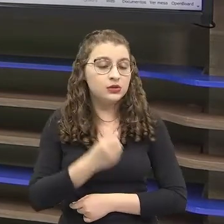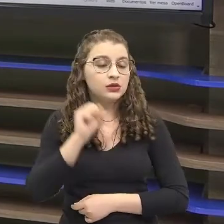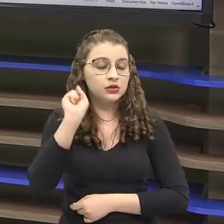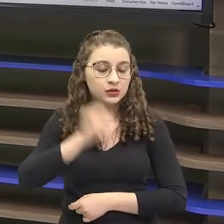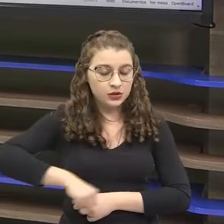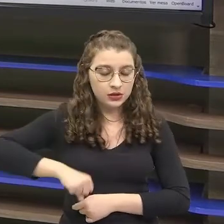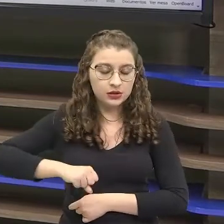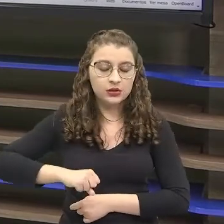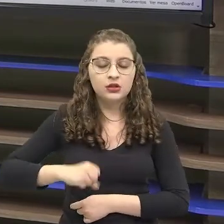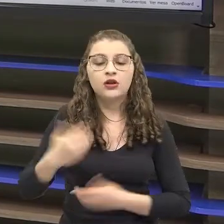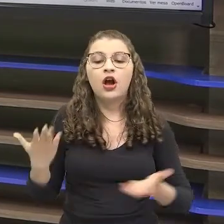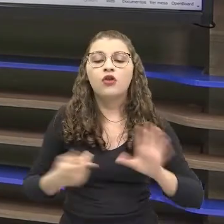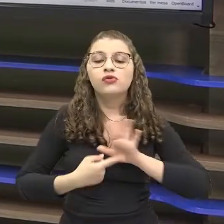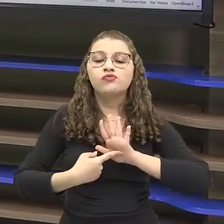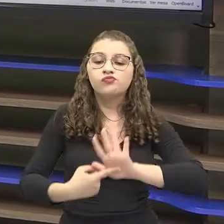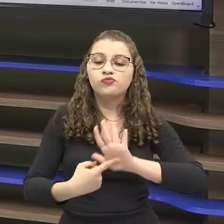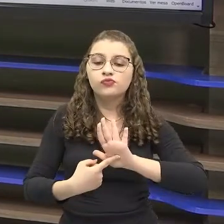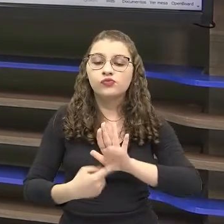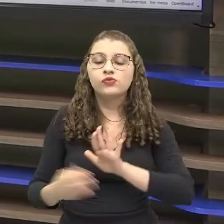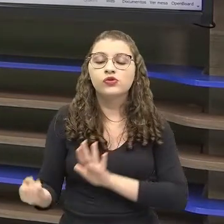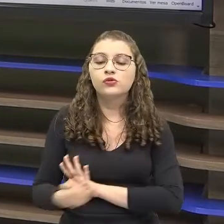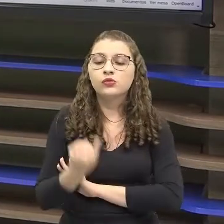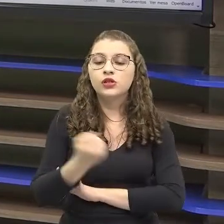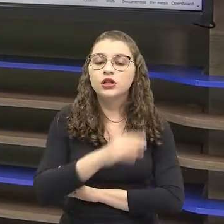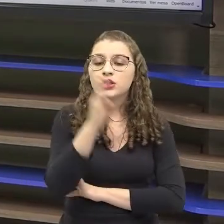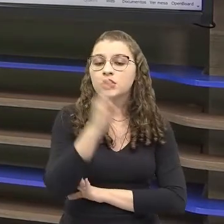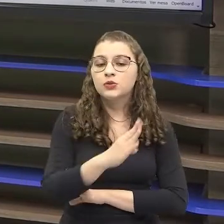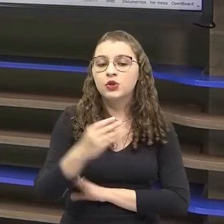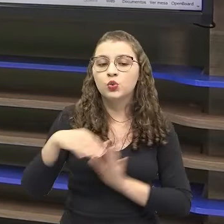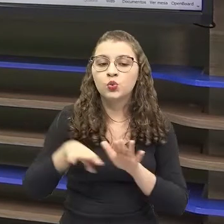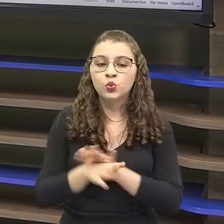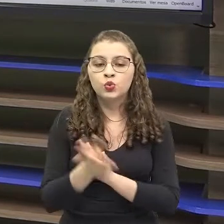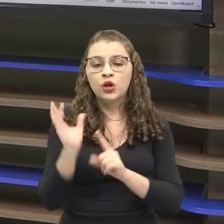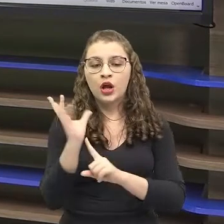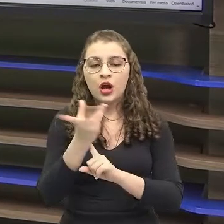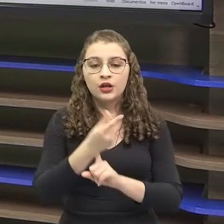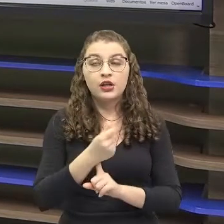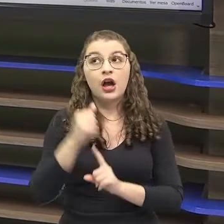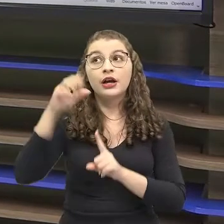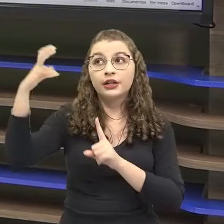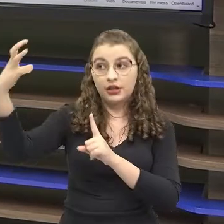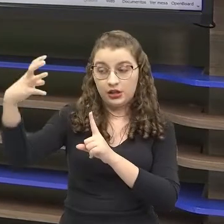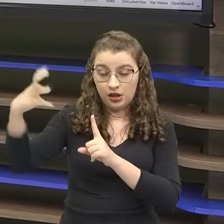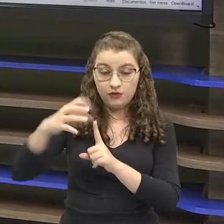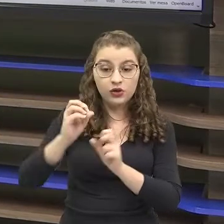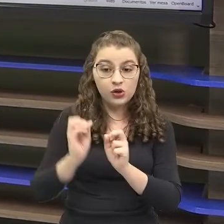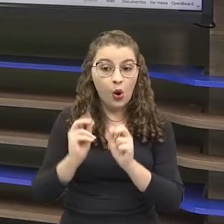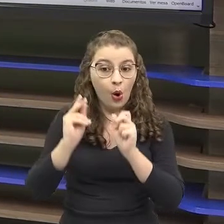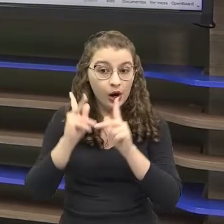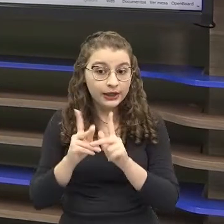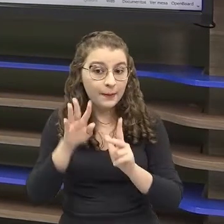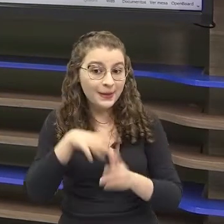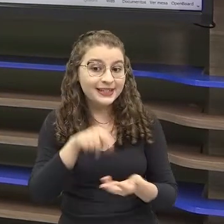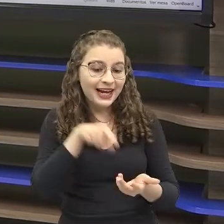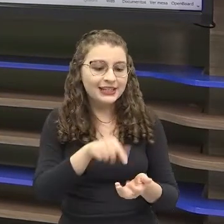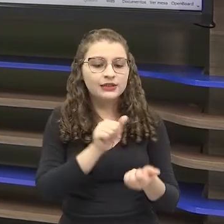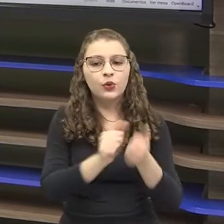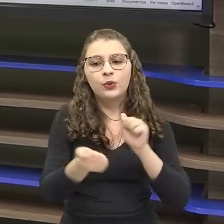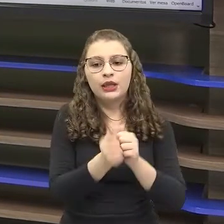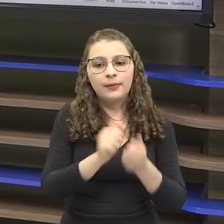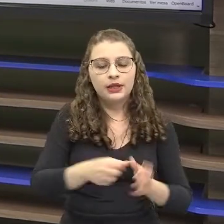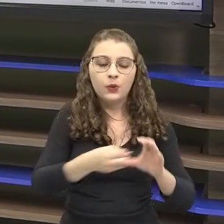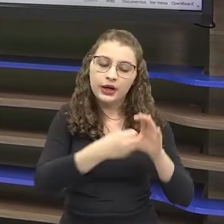fazer uma arte brasileira, né? E não vamos utilizar as vanguardas europeias como inspiração, mas não vamos